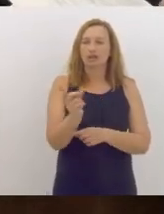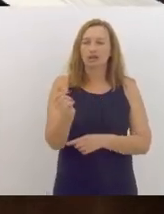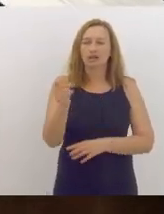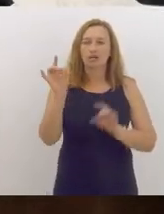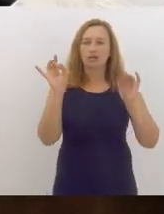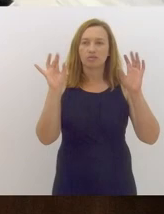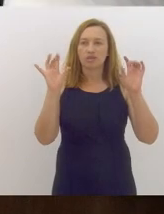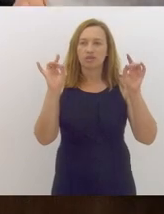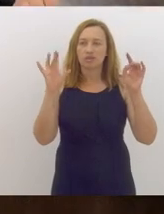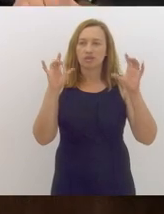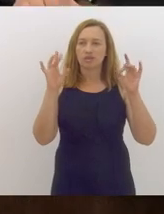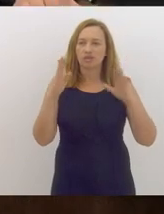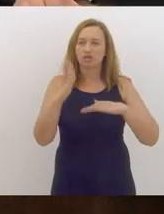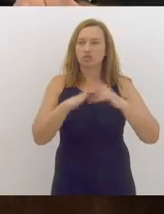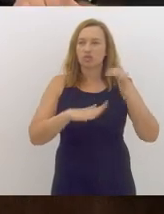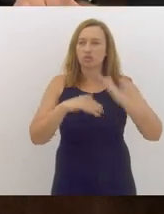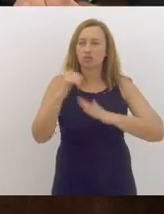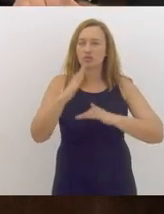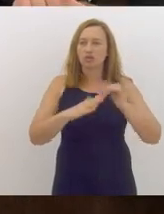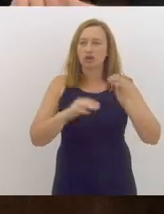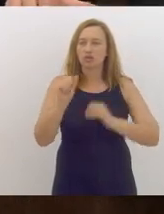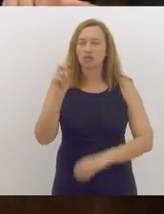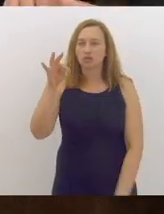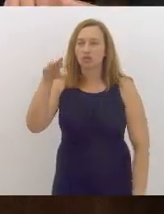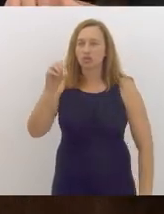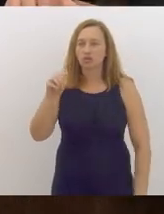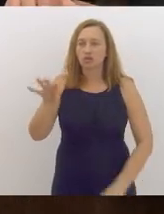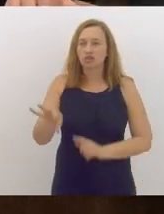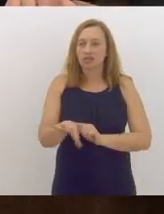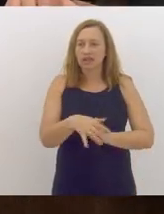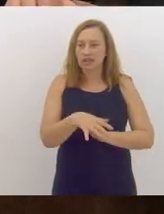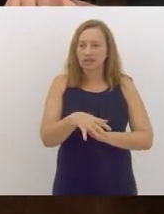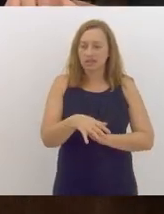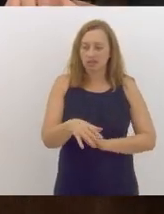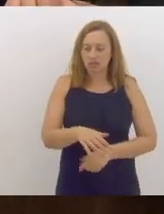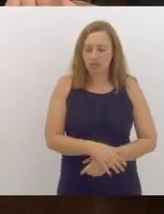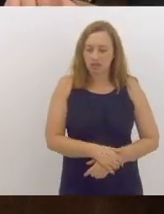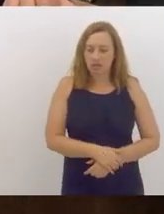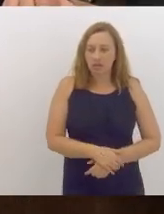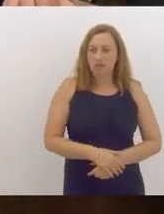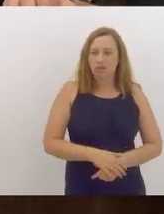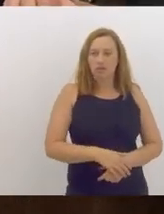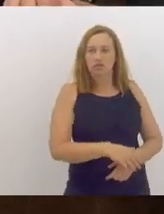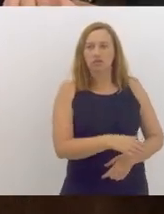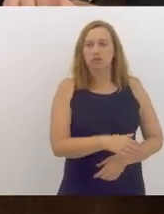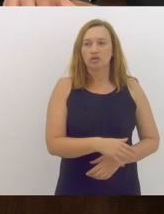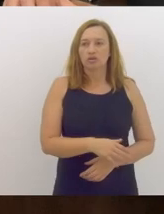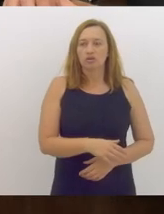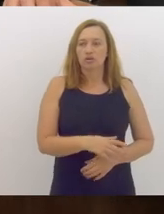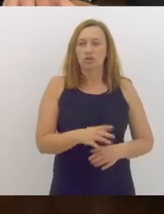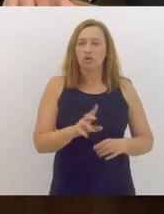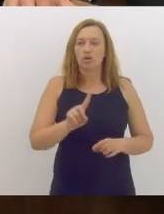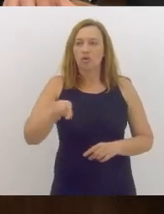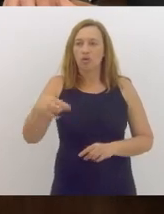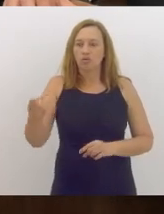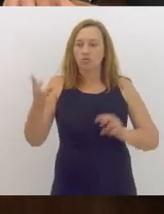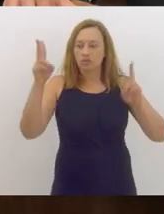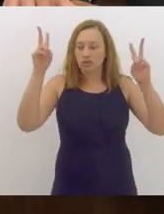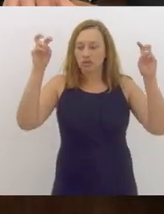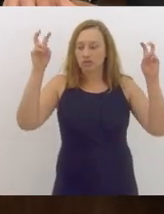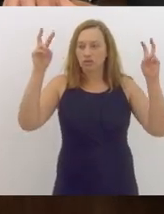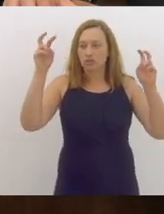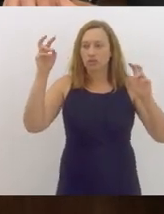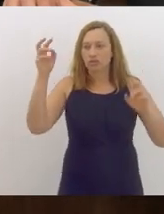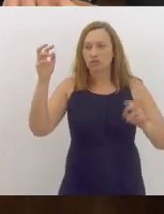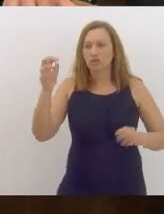específica aos profissionais autônomos taxistas e dá outras providências.